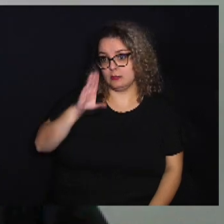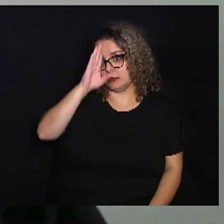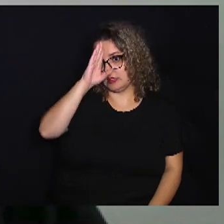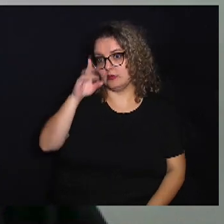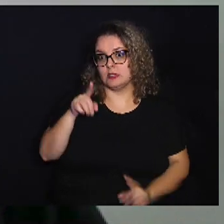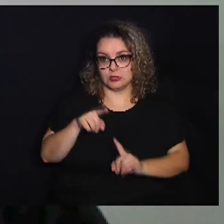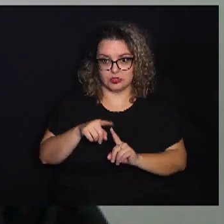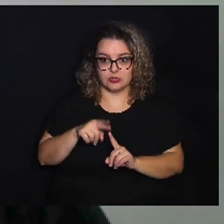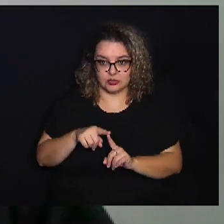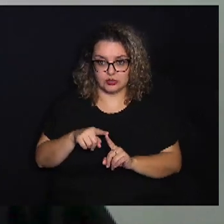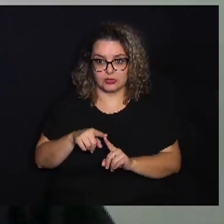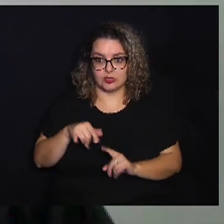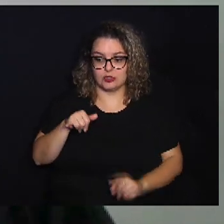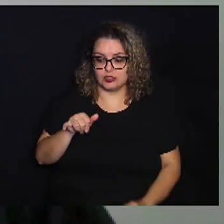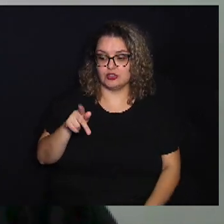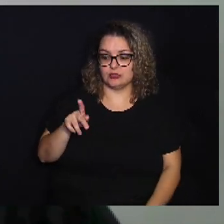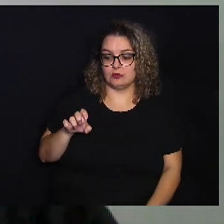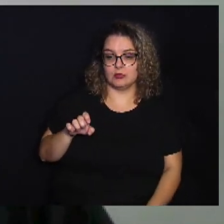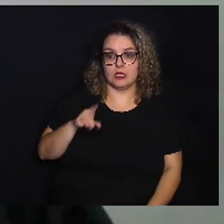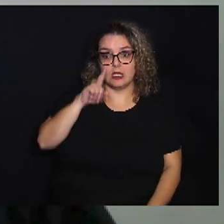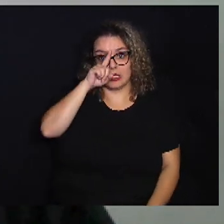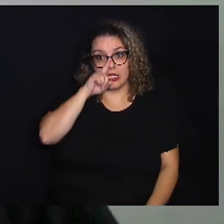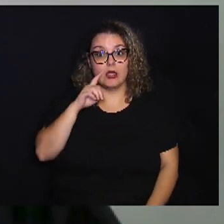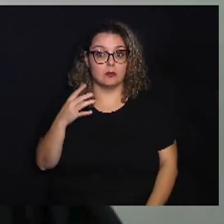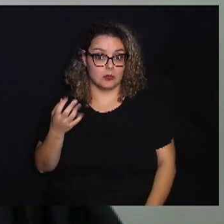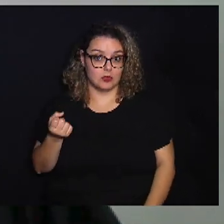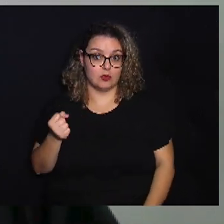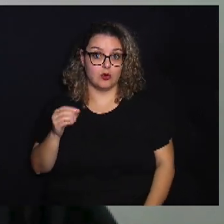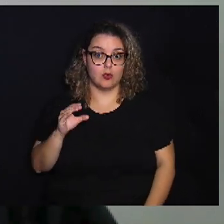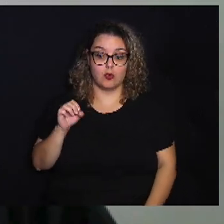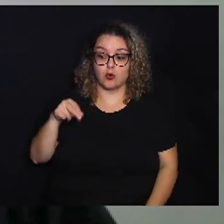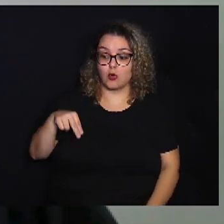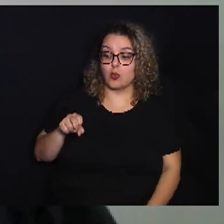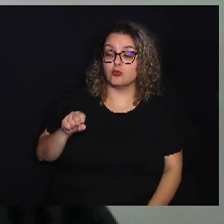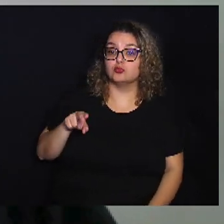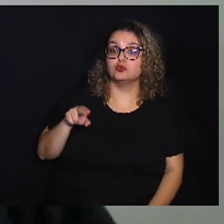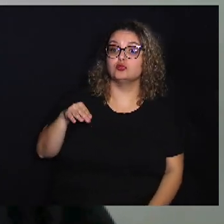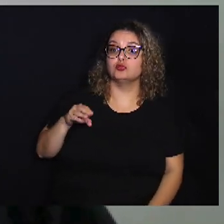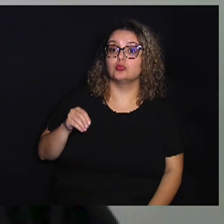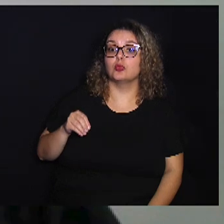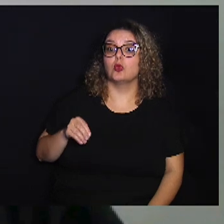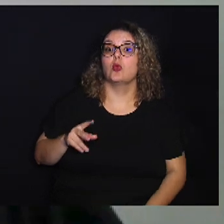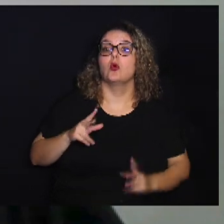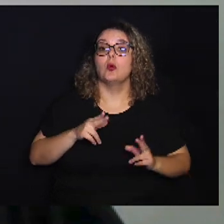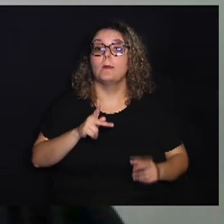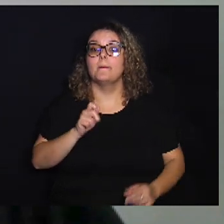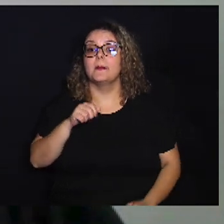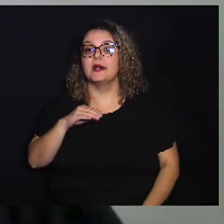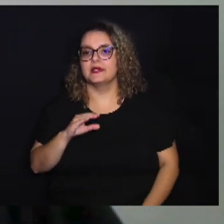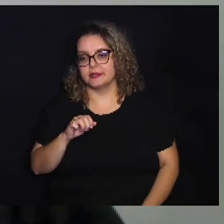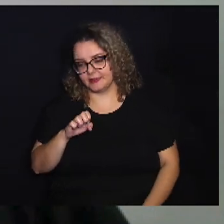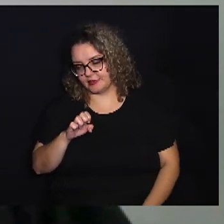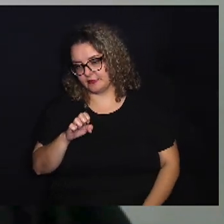das espécies de ipê amarelo e branco, né, o consumo é como punk, que são as plantas